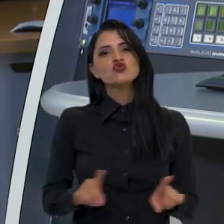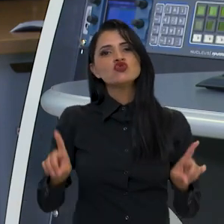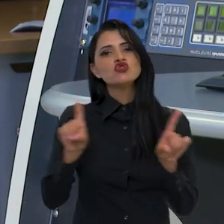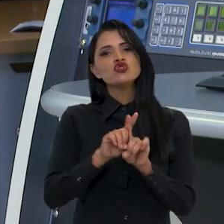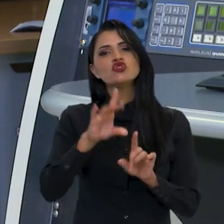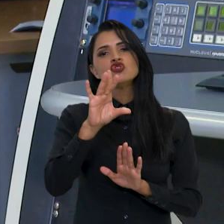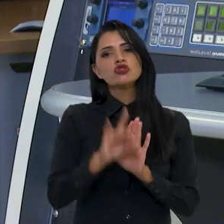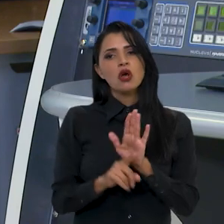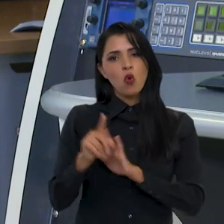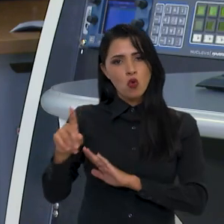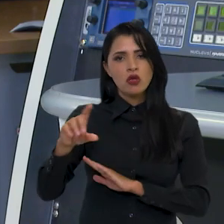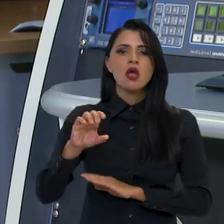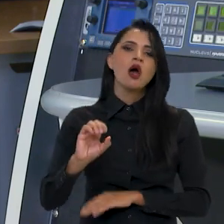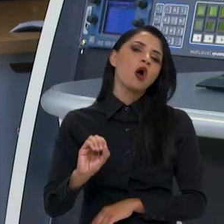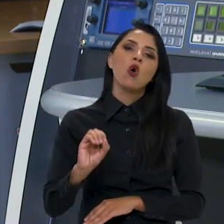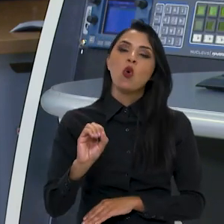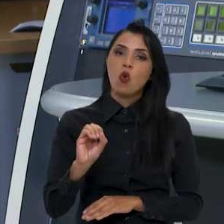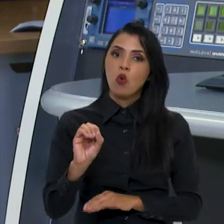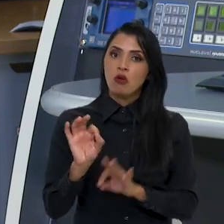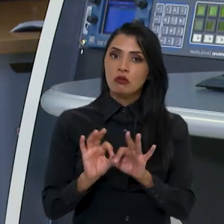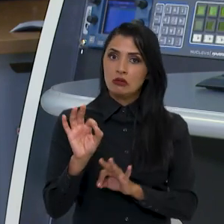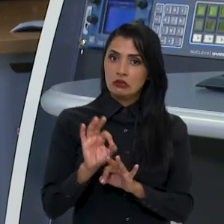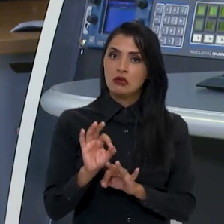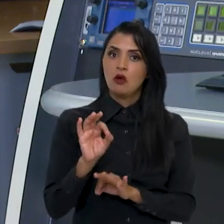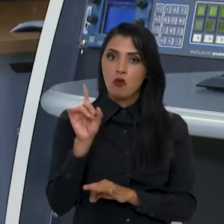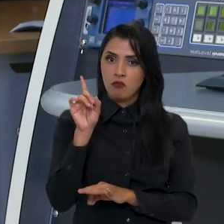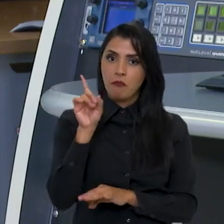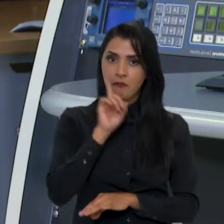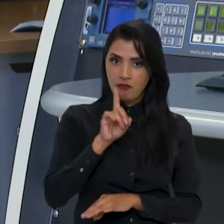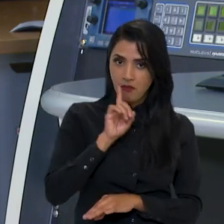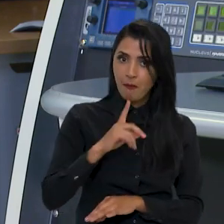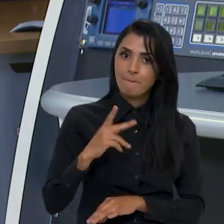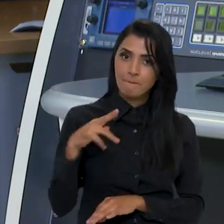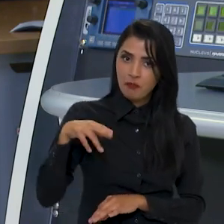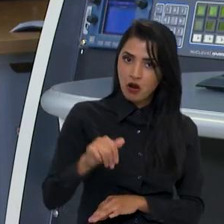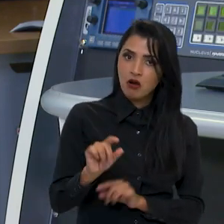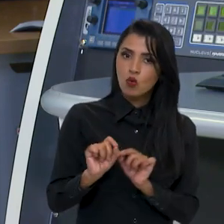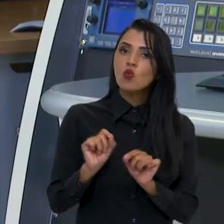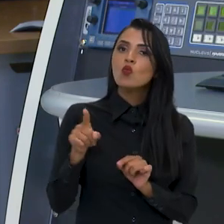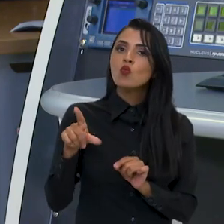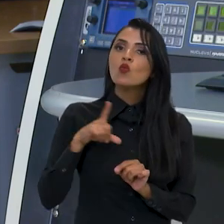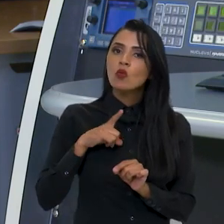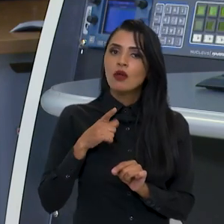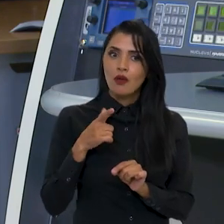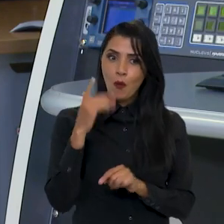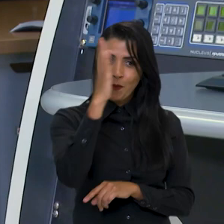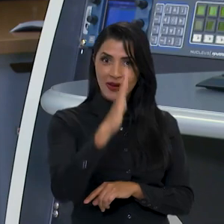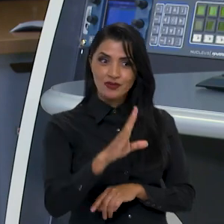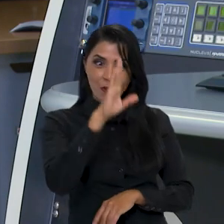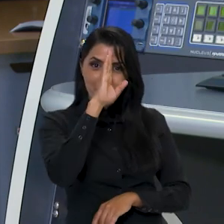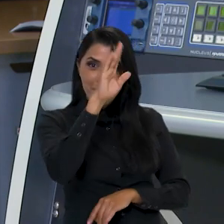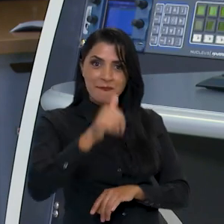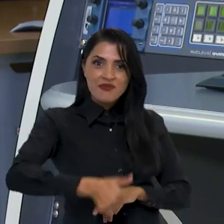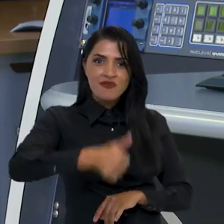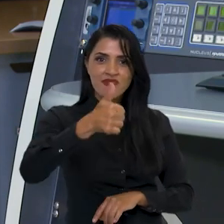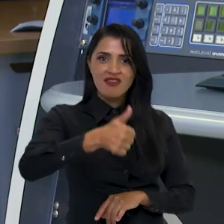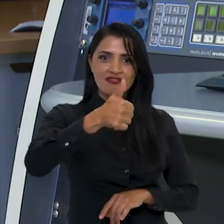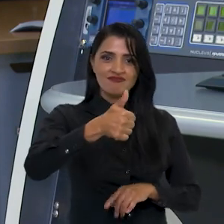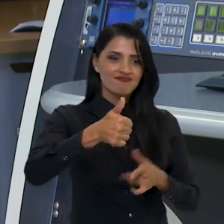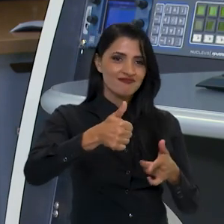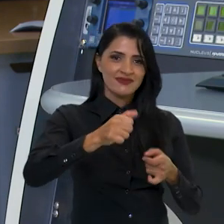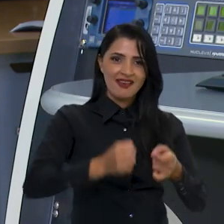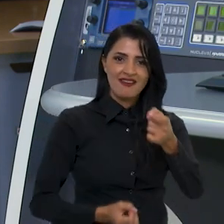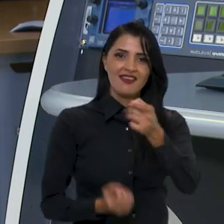o que a Organização Pan-Americana da Saúde identifica é que o Brasil saiu na frente, de certa maneira, está